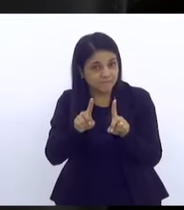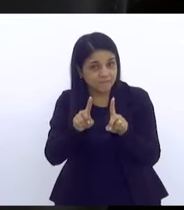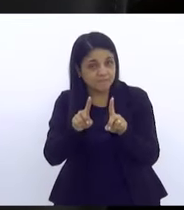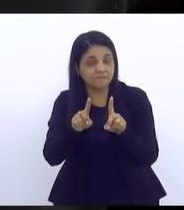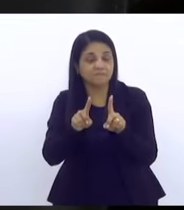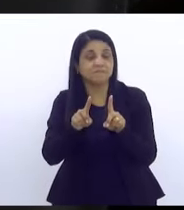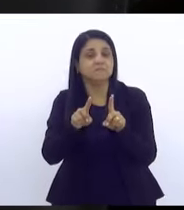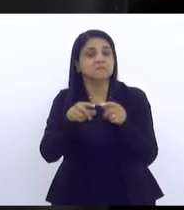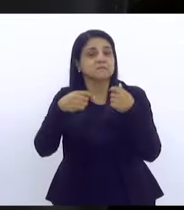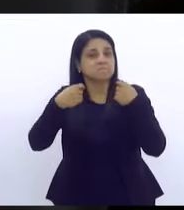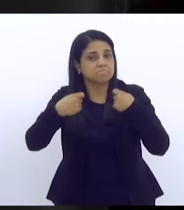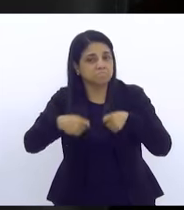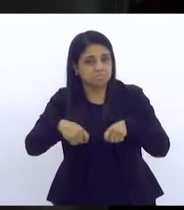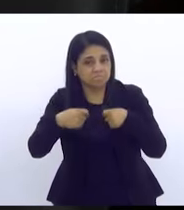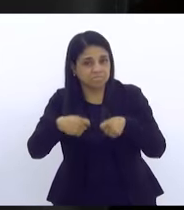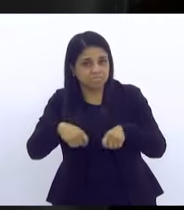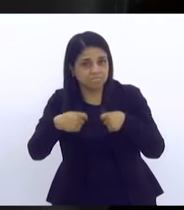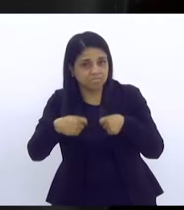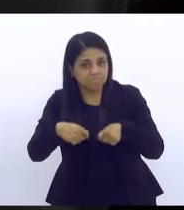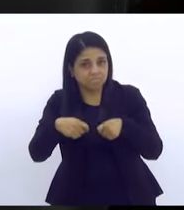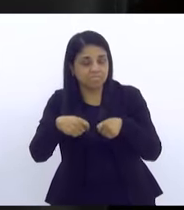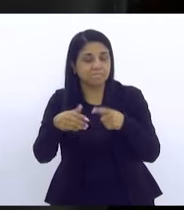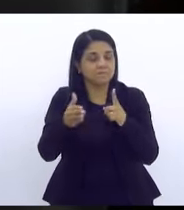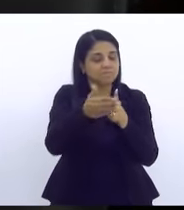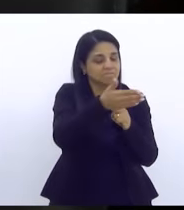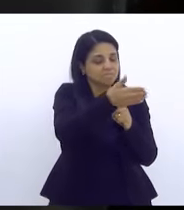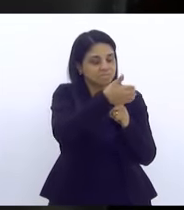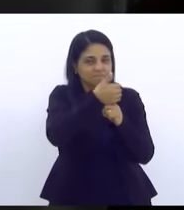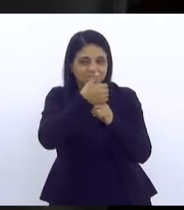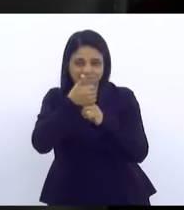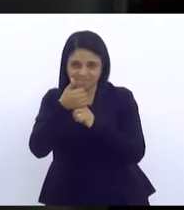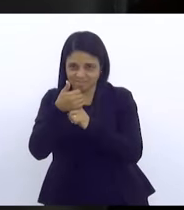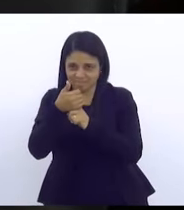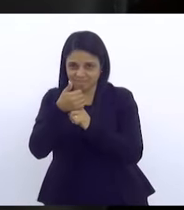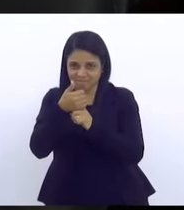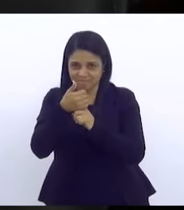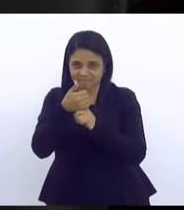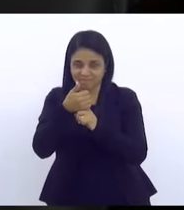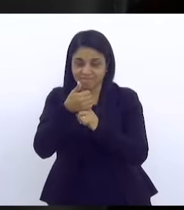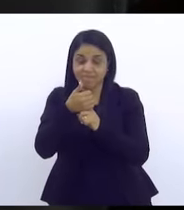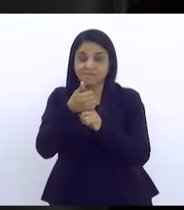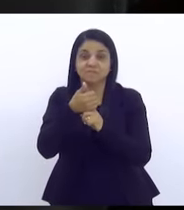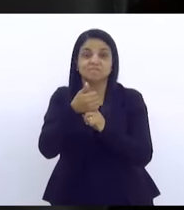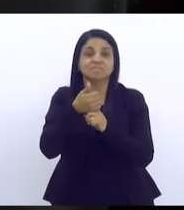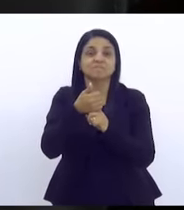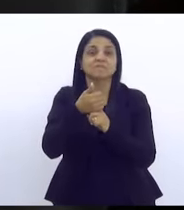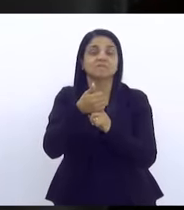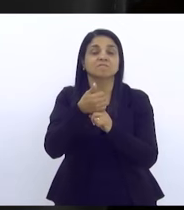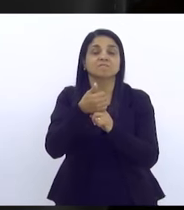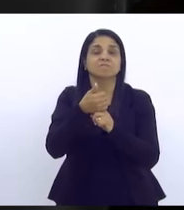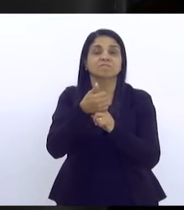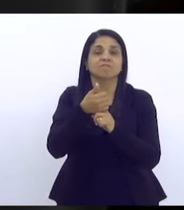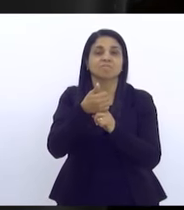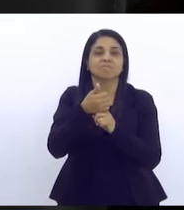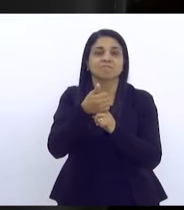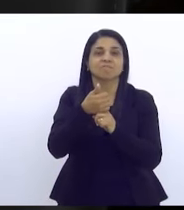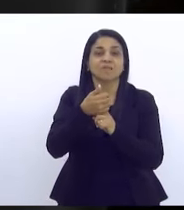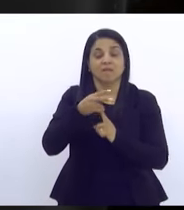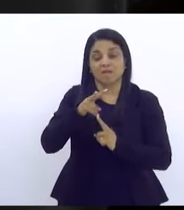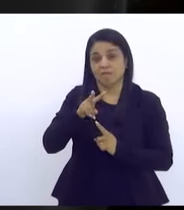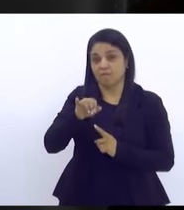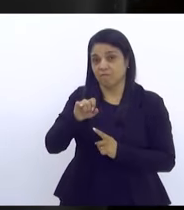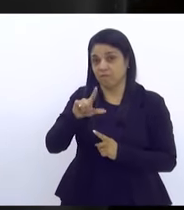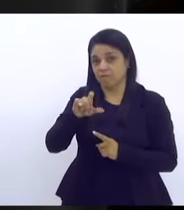e necessidades de acolhimento. Seja as de Vila do João da